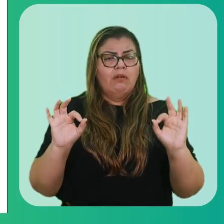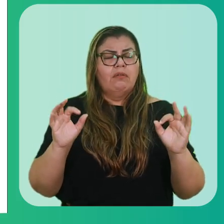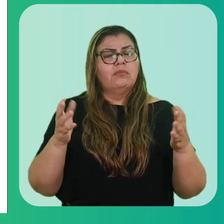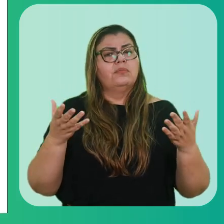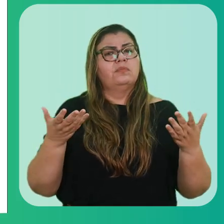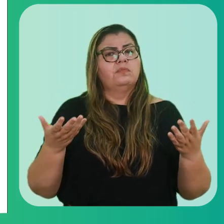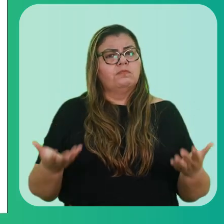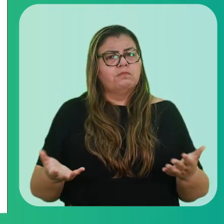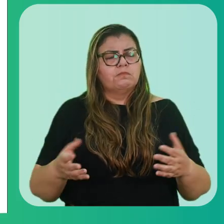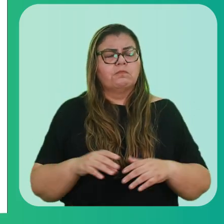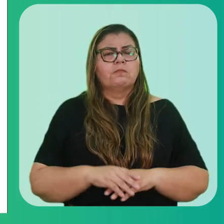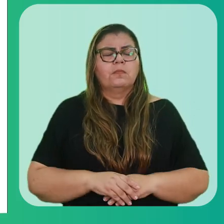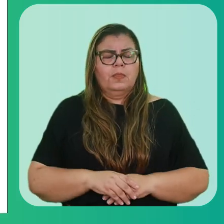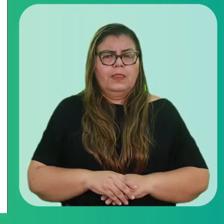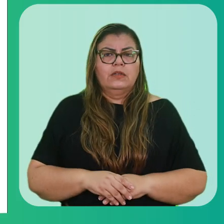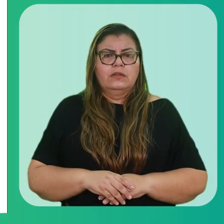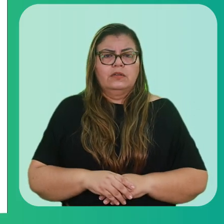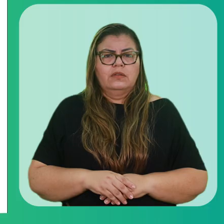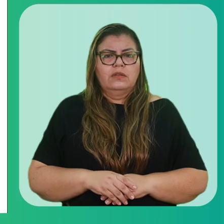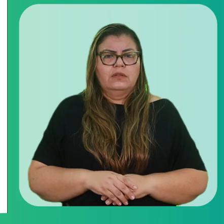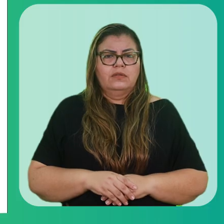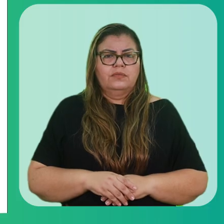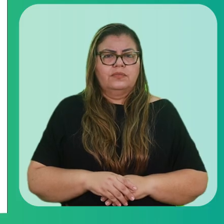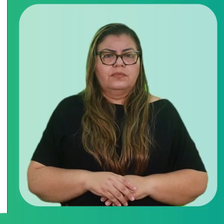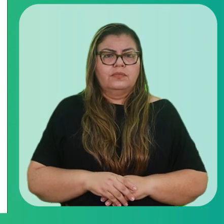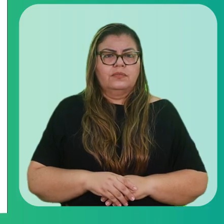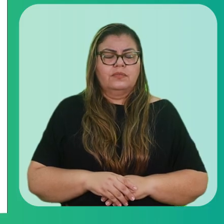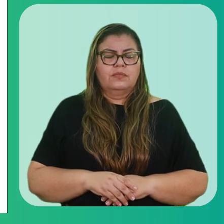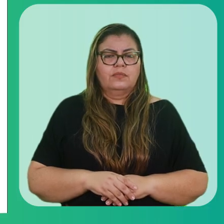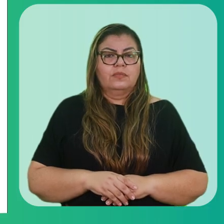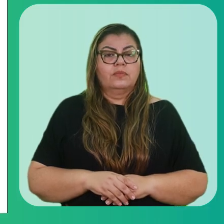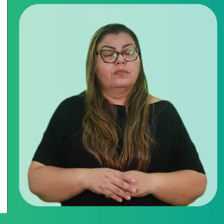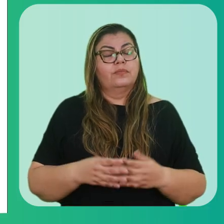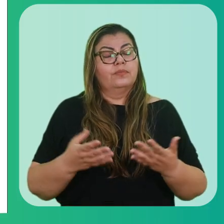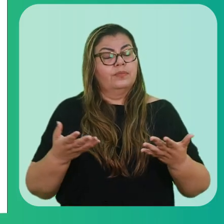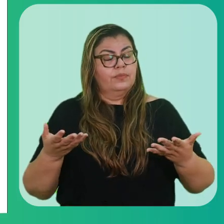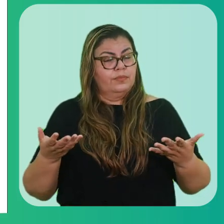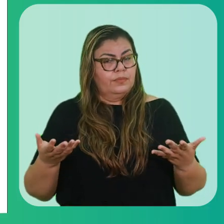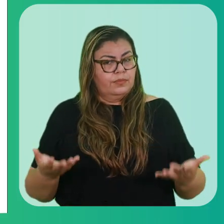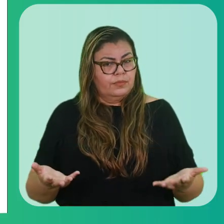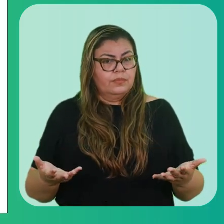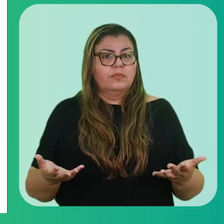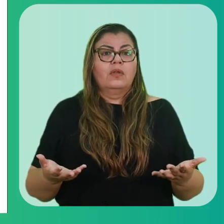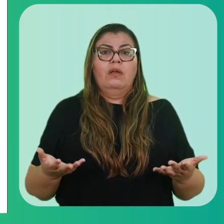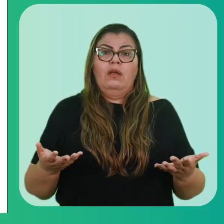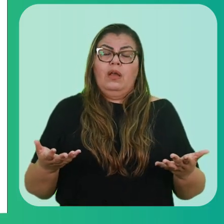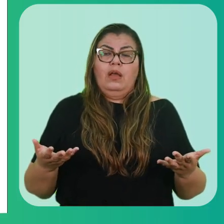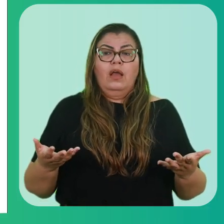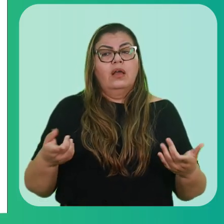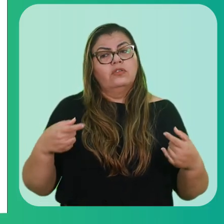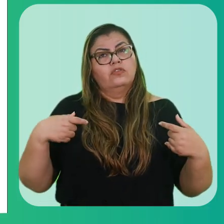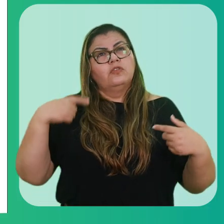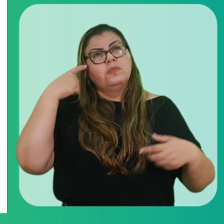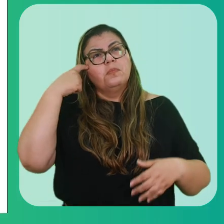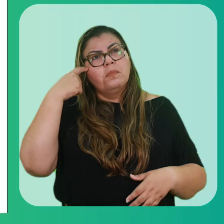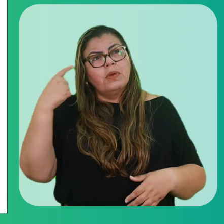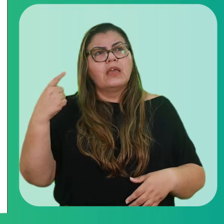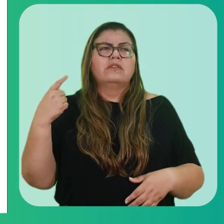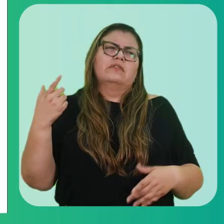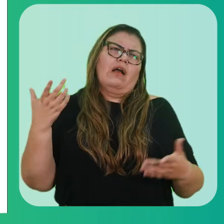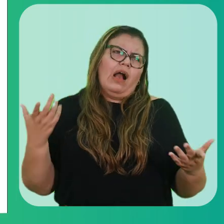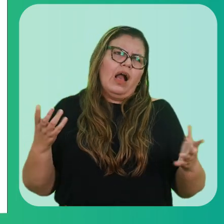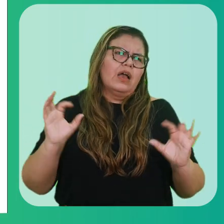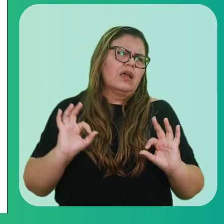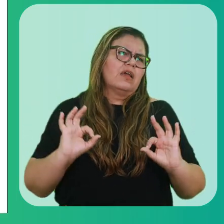atmosfera suficientemente baixa para que se possa considerar um gás ideal. Por isso mesmo, a gente acaba admitindo